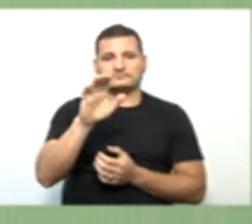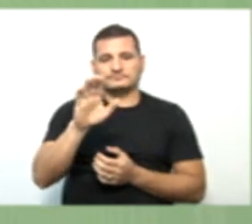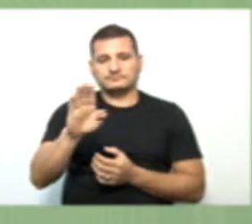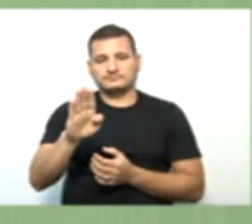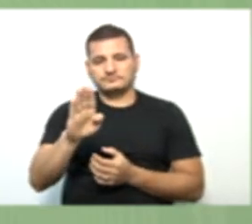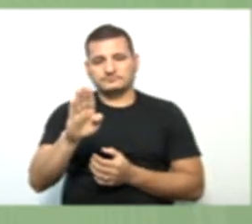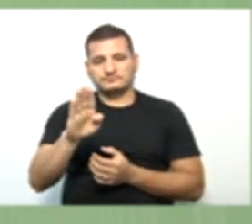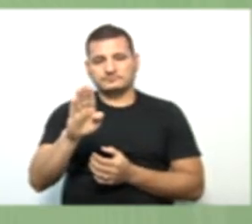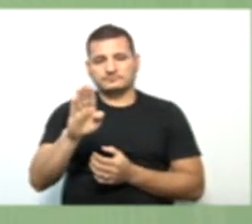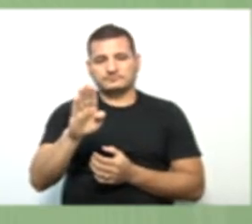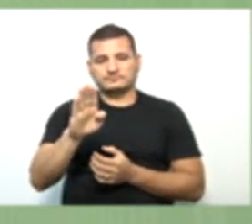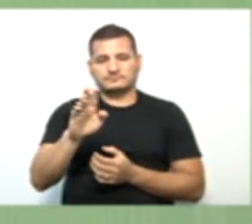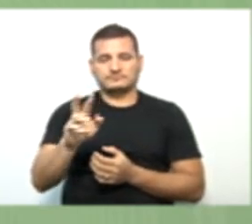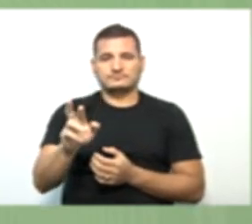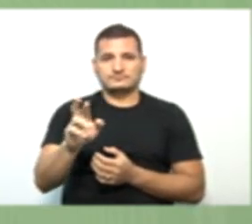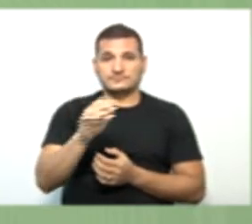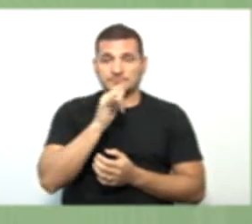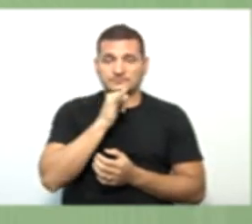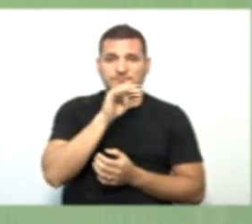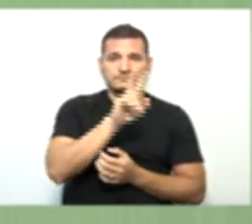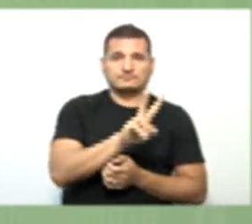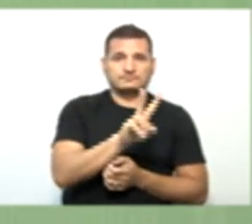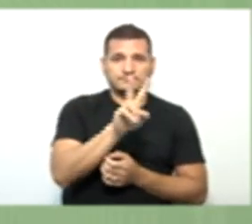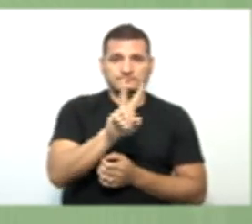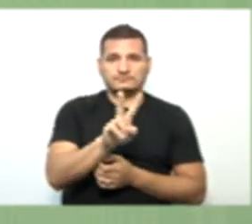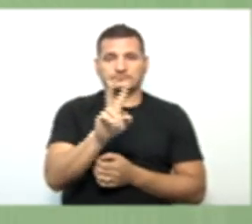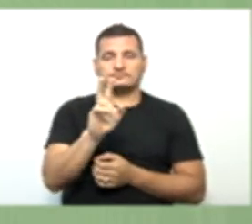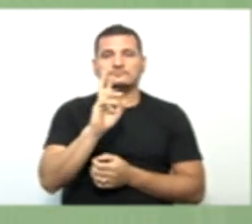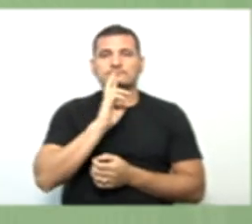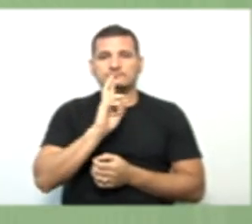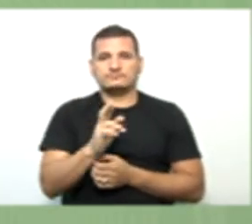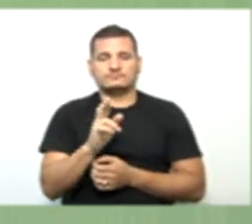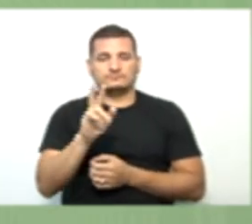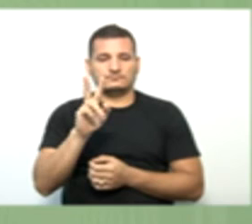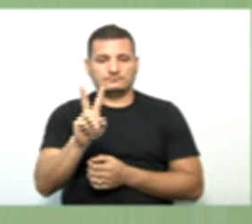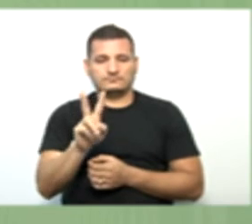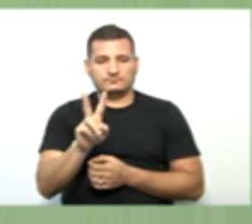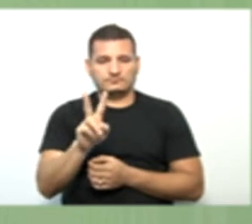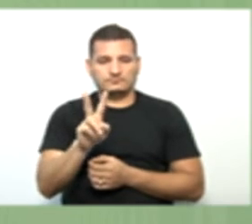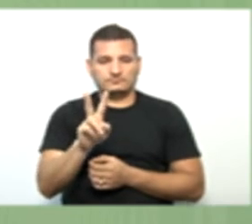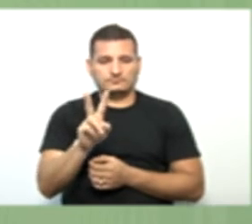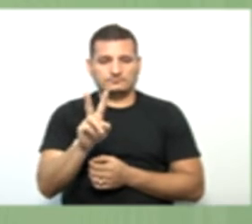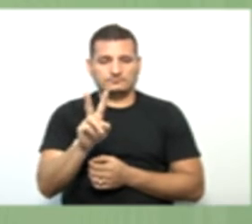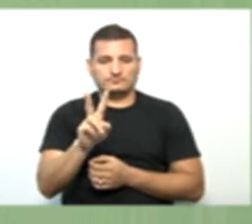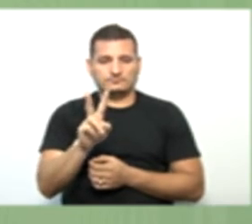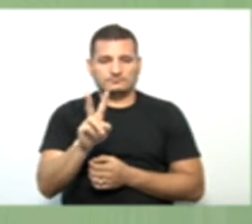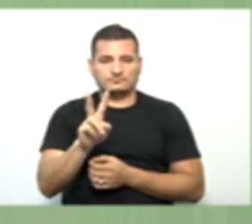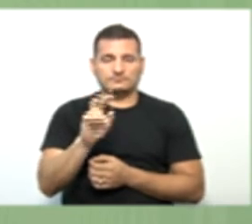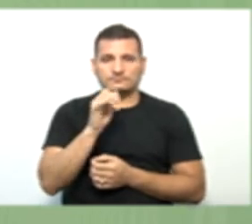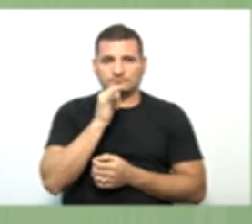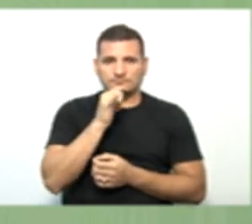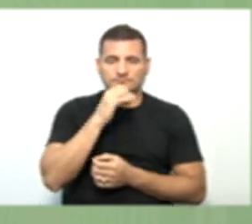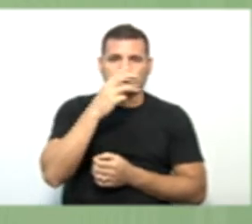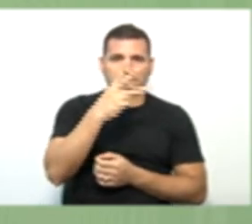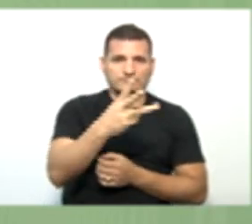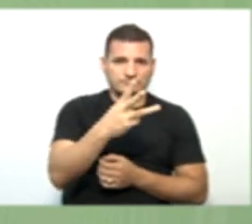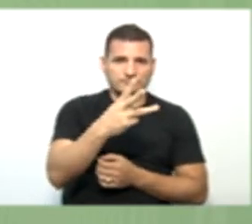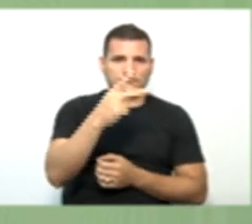essas duas expressões forem verdadeiras. Por exemplo, se eu tiver 3 é maior que 2,